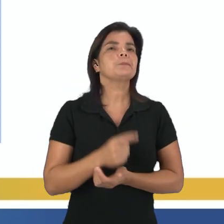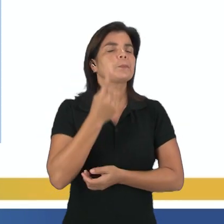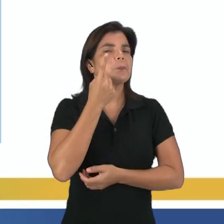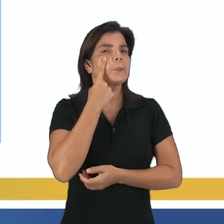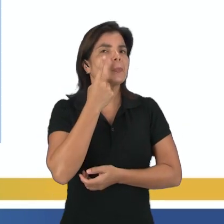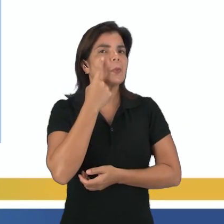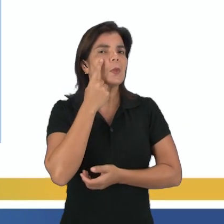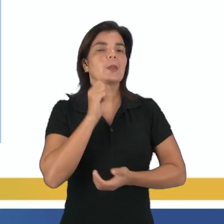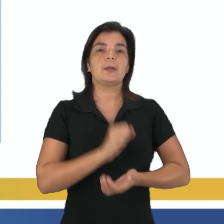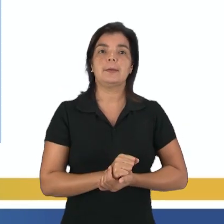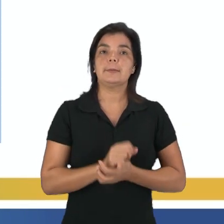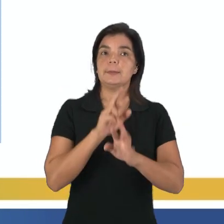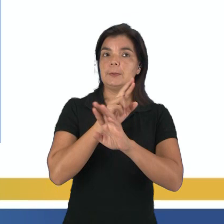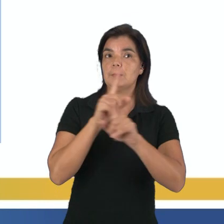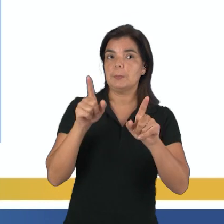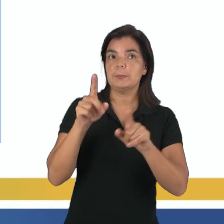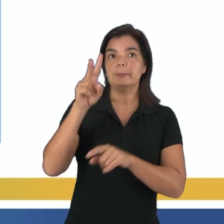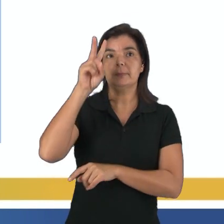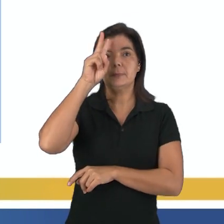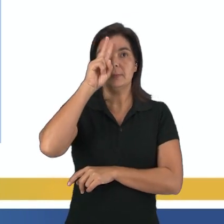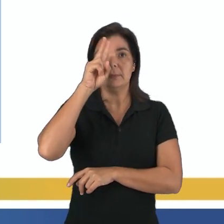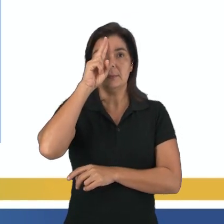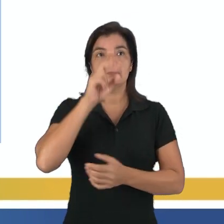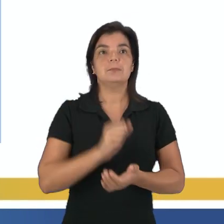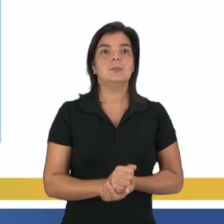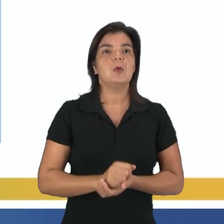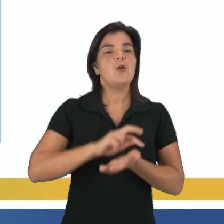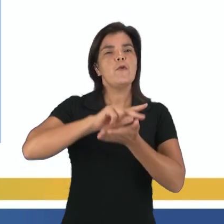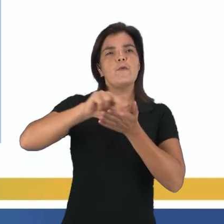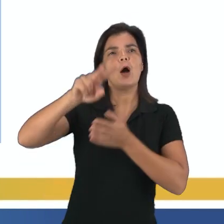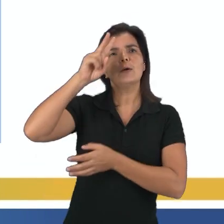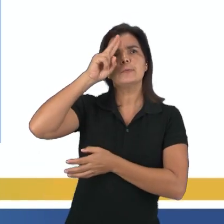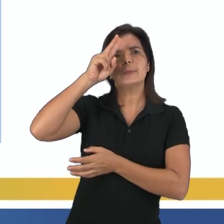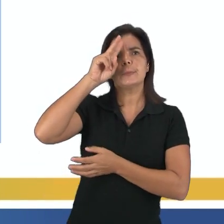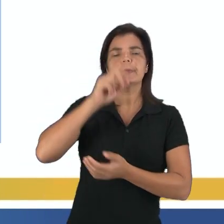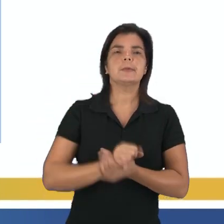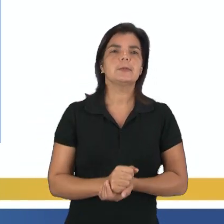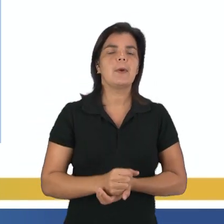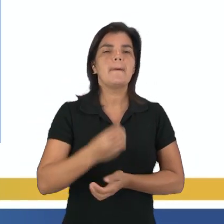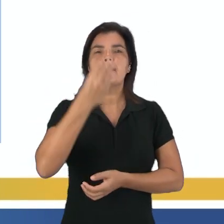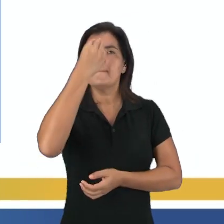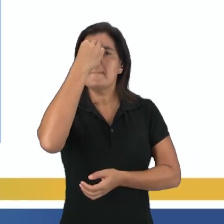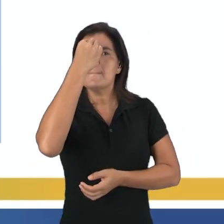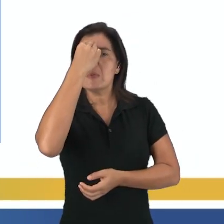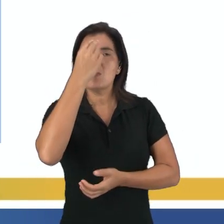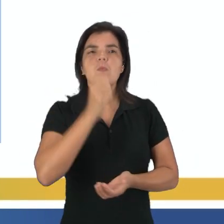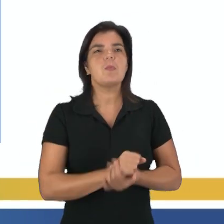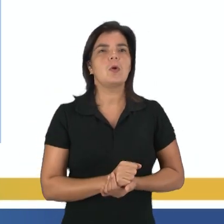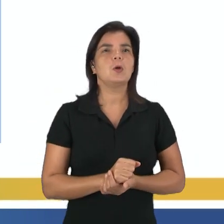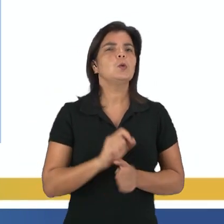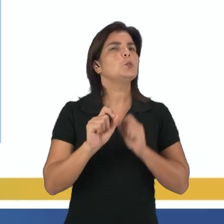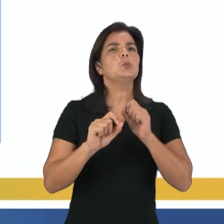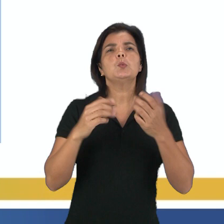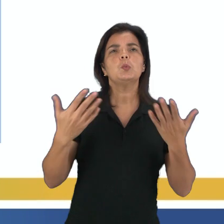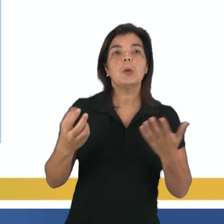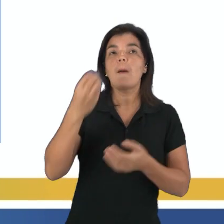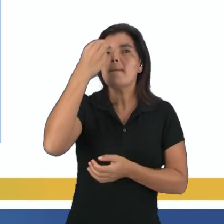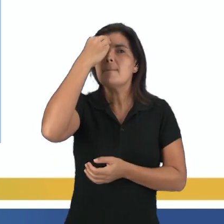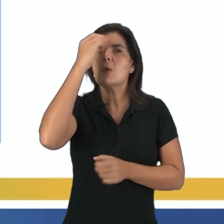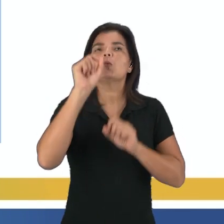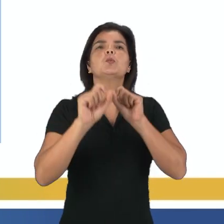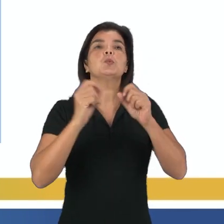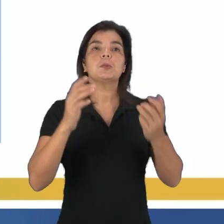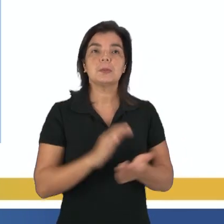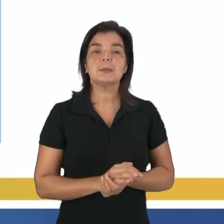aí, nós temos a diferença entre memória e memórias. Você já pensou nessa diferença? O que são as